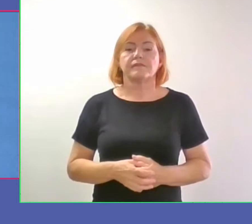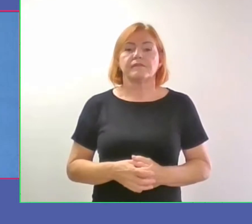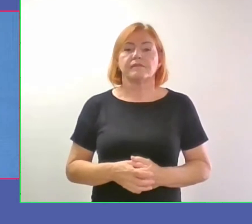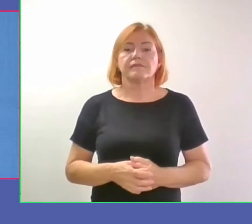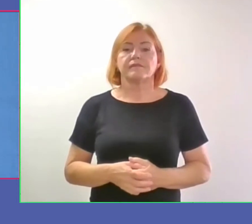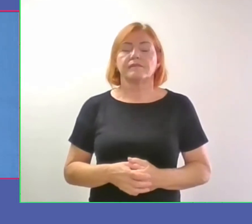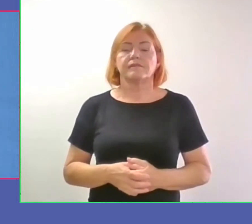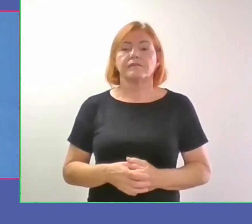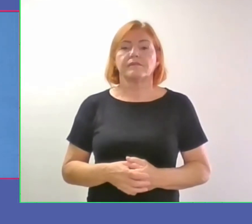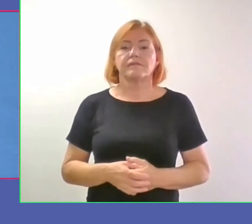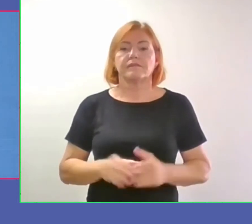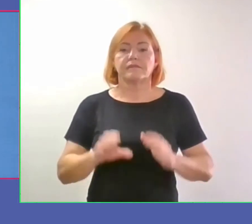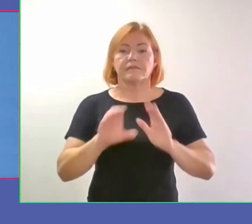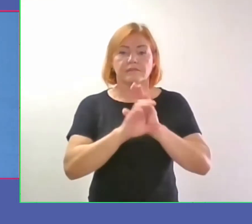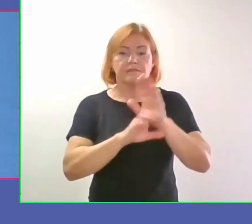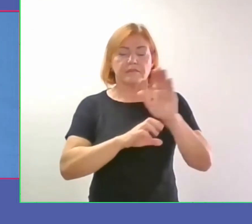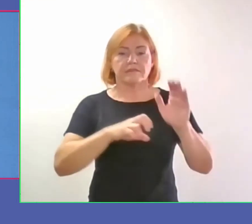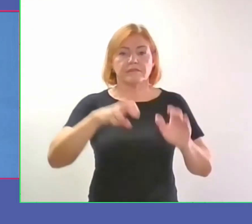Vamos lá.